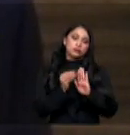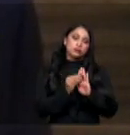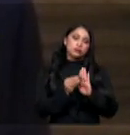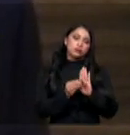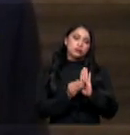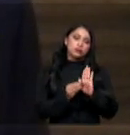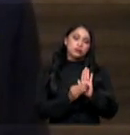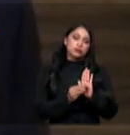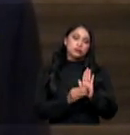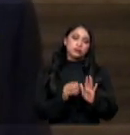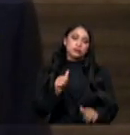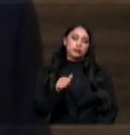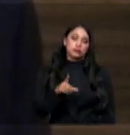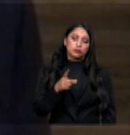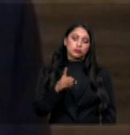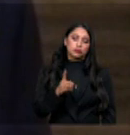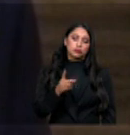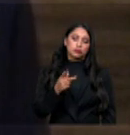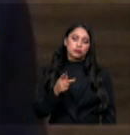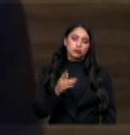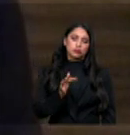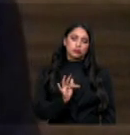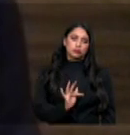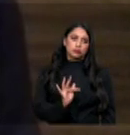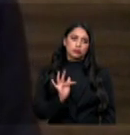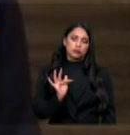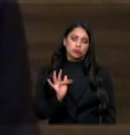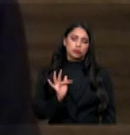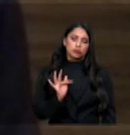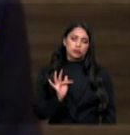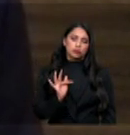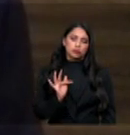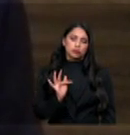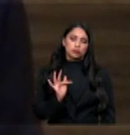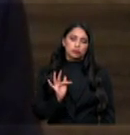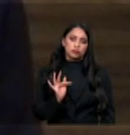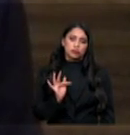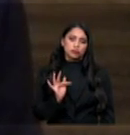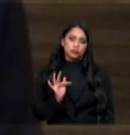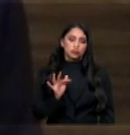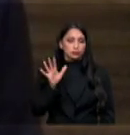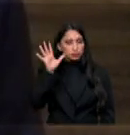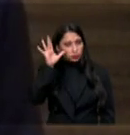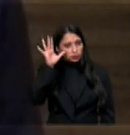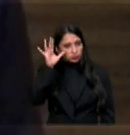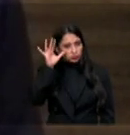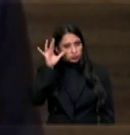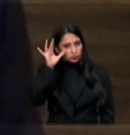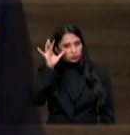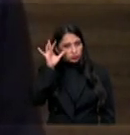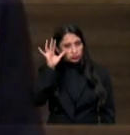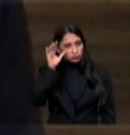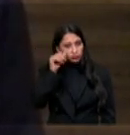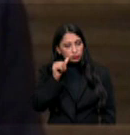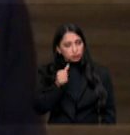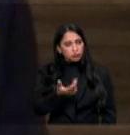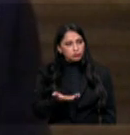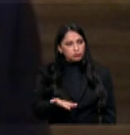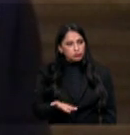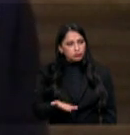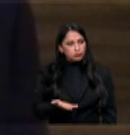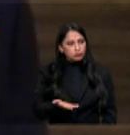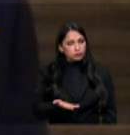nesta arguição de descumprimento de preceitos fundamentais. Curiosamente, e de certa forma